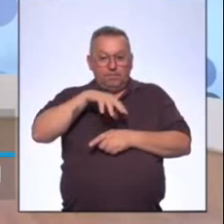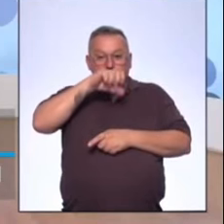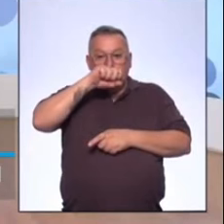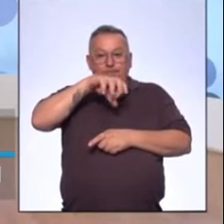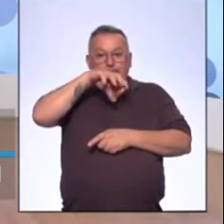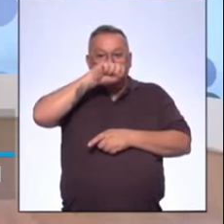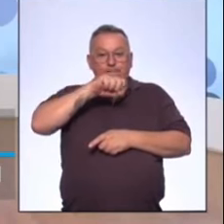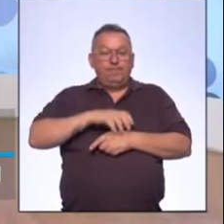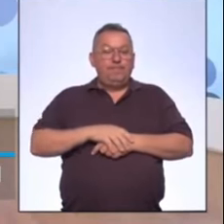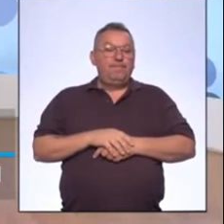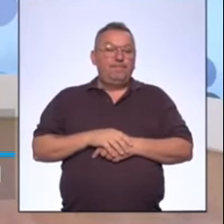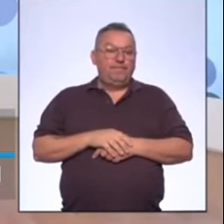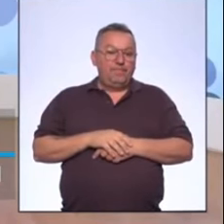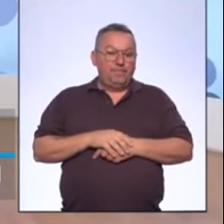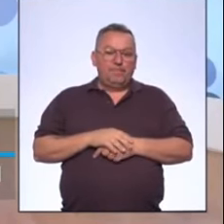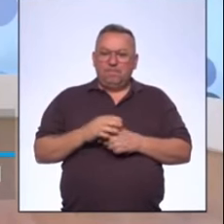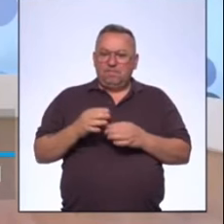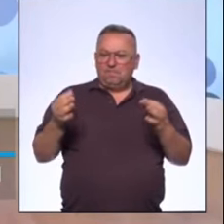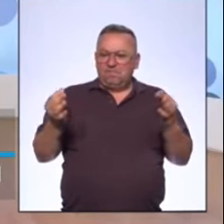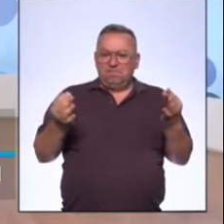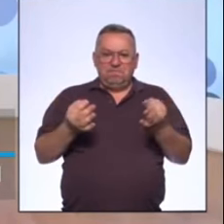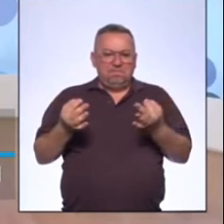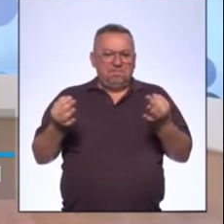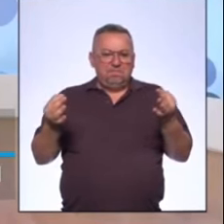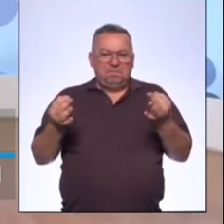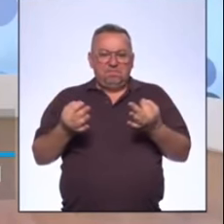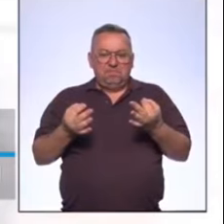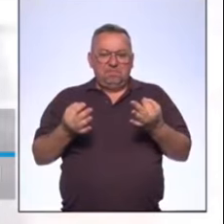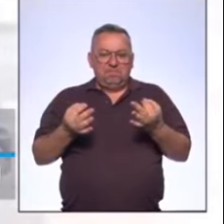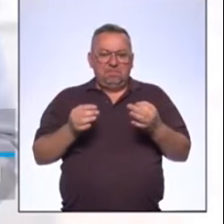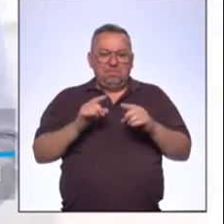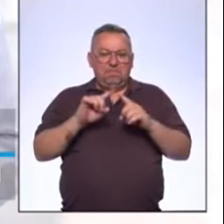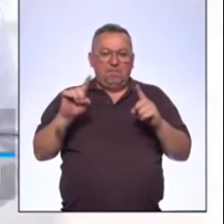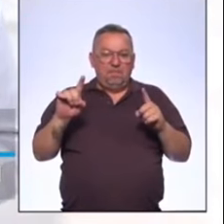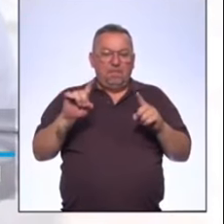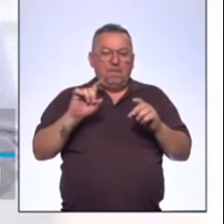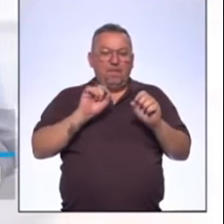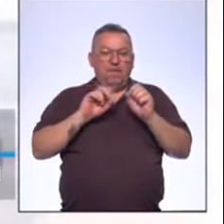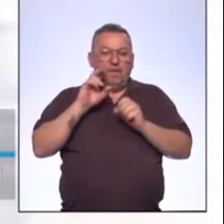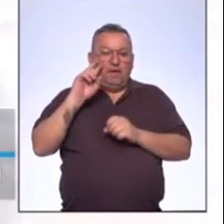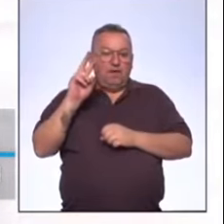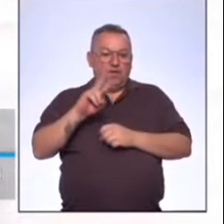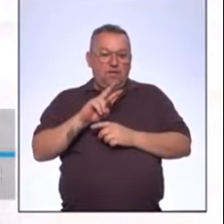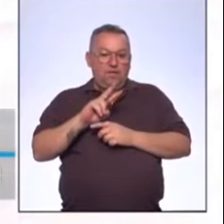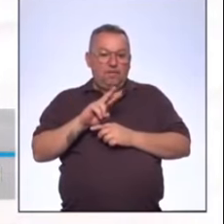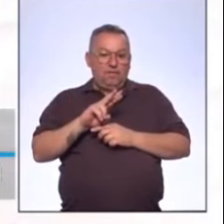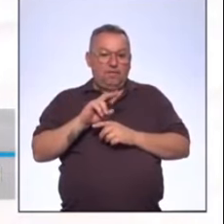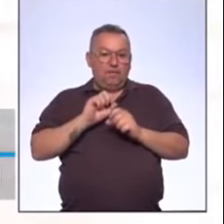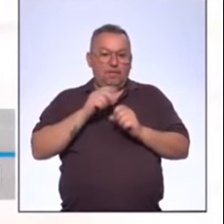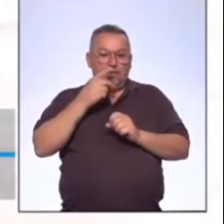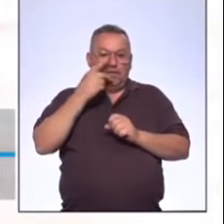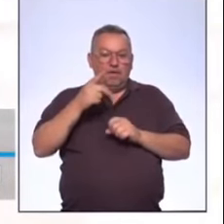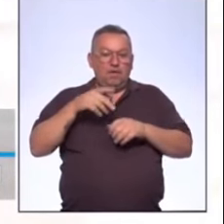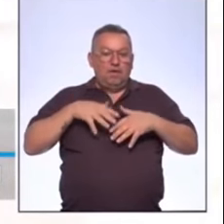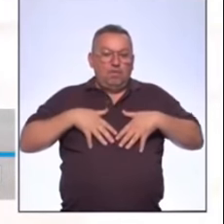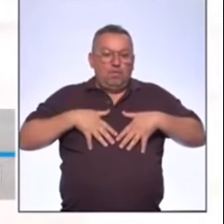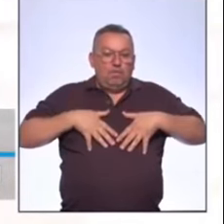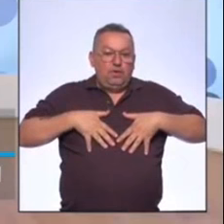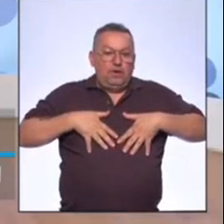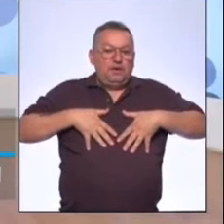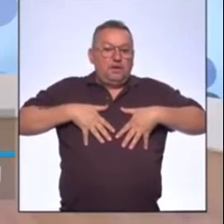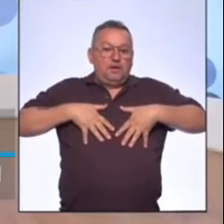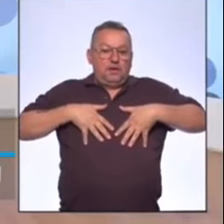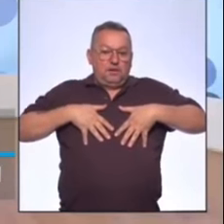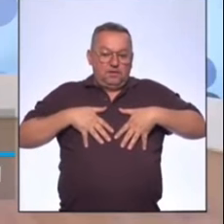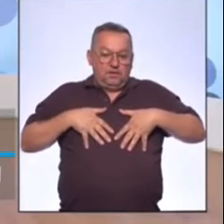Olha respiratório. Só. Perfeito, gente. Então, ó, sistema respiratório, veja só. Quem falou sistema pulmonar aí?